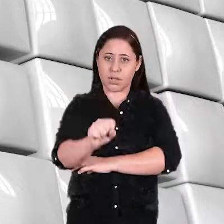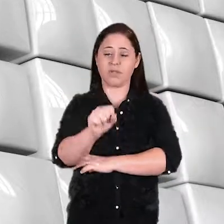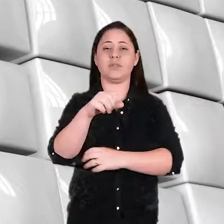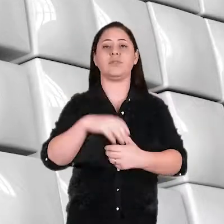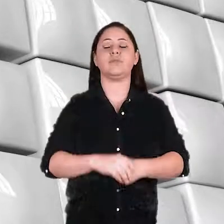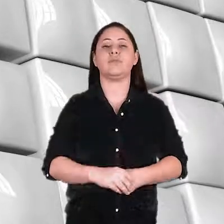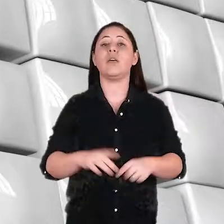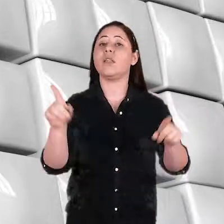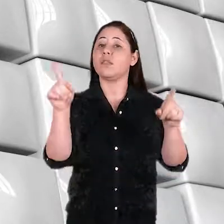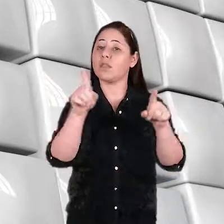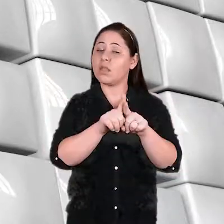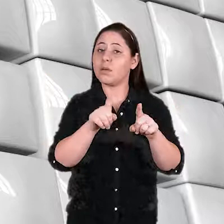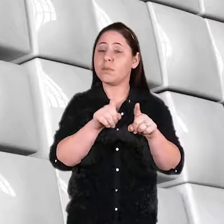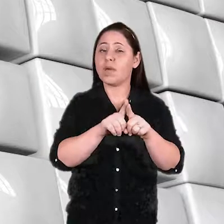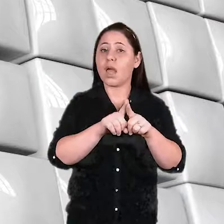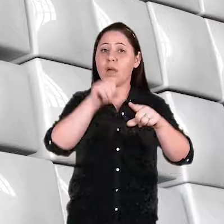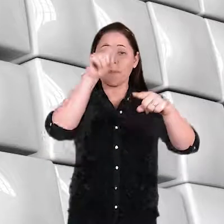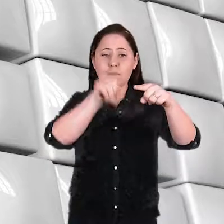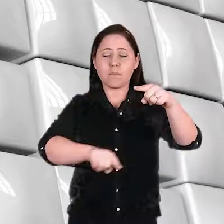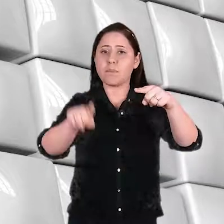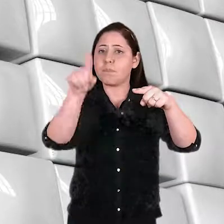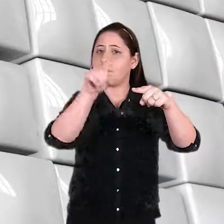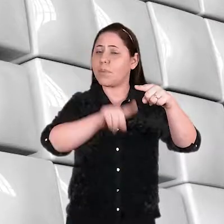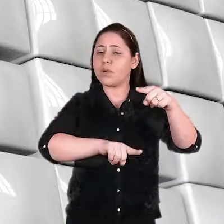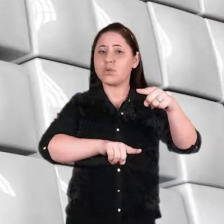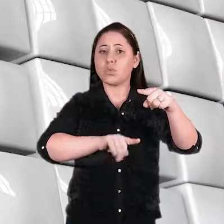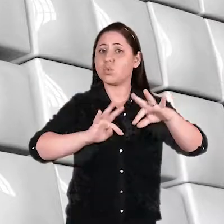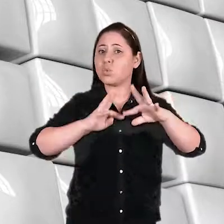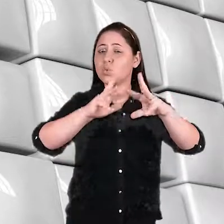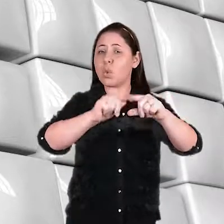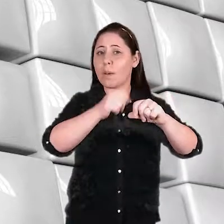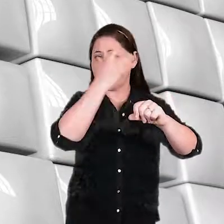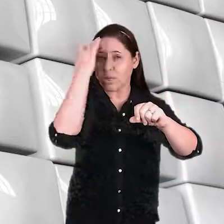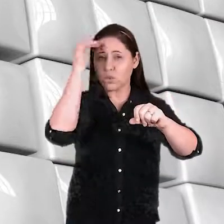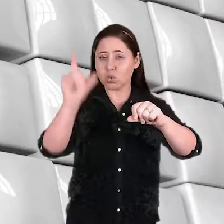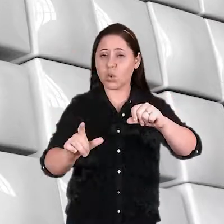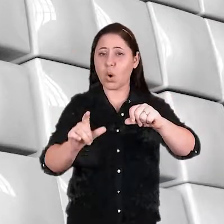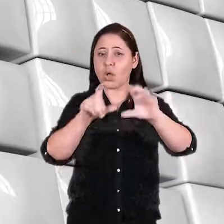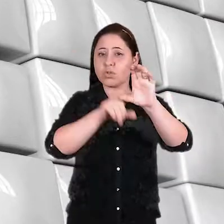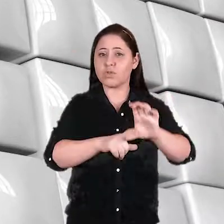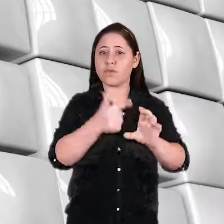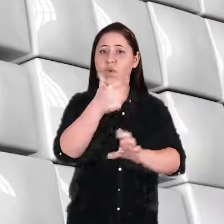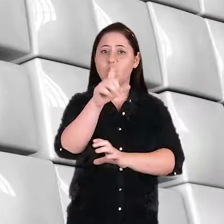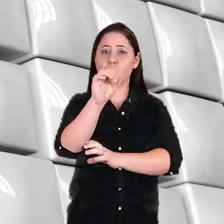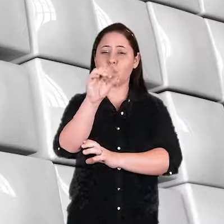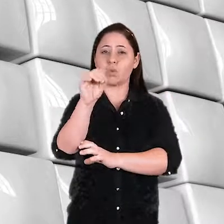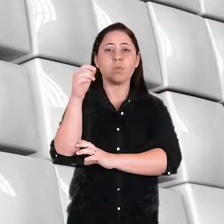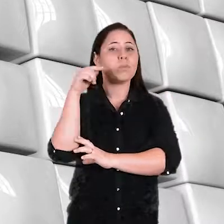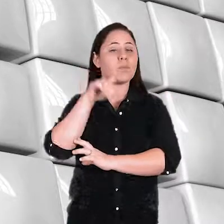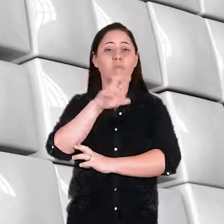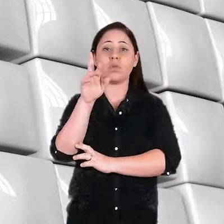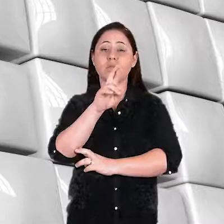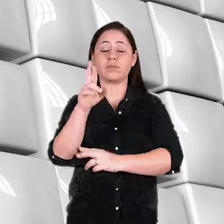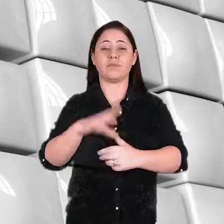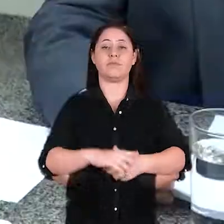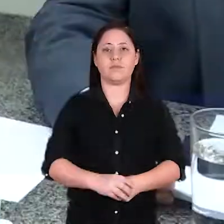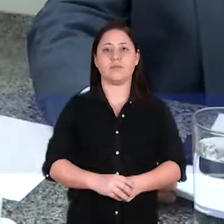com o ICMS, incluindo anistia total para quem deve até R$